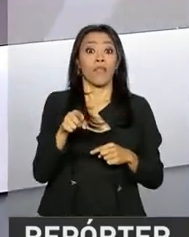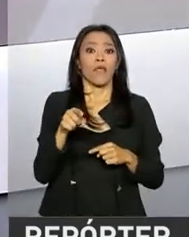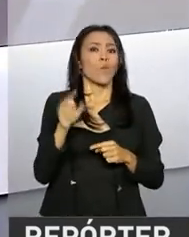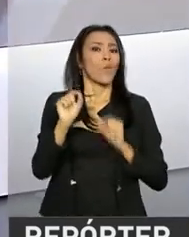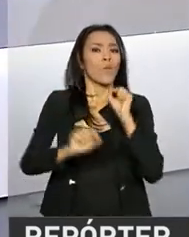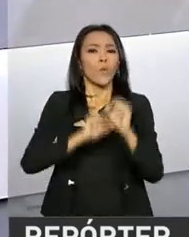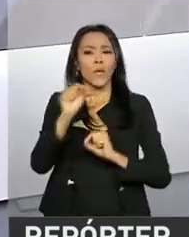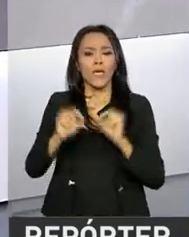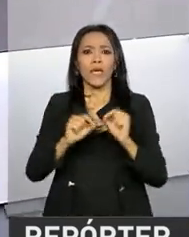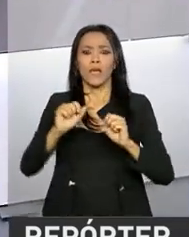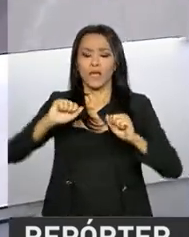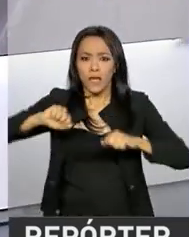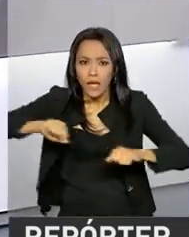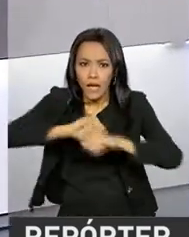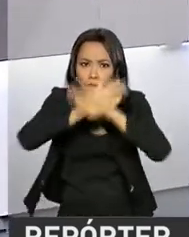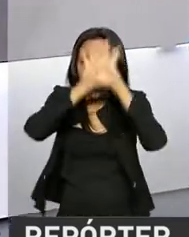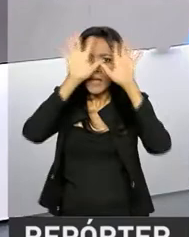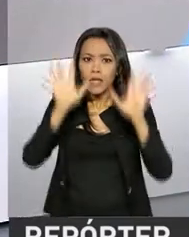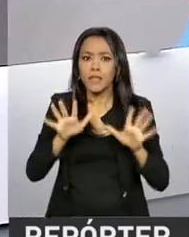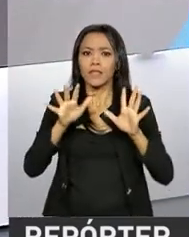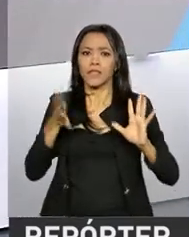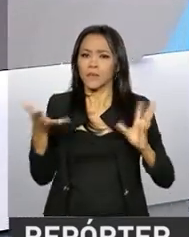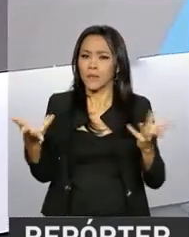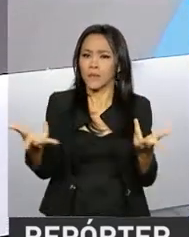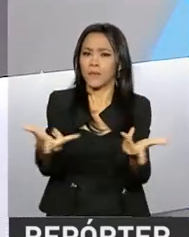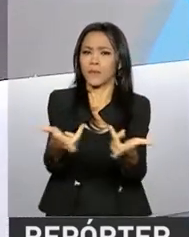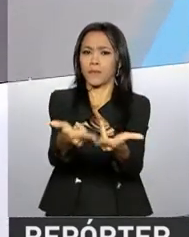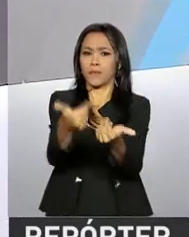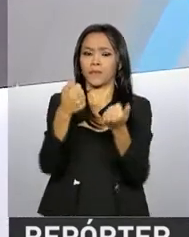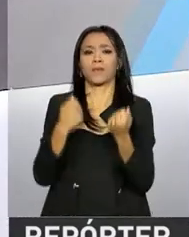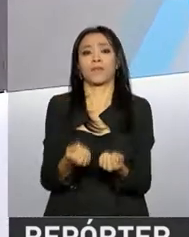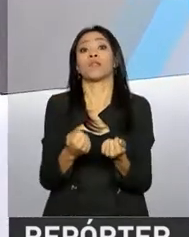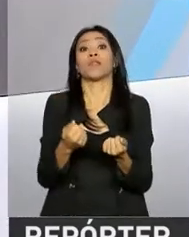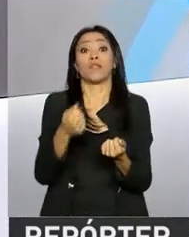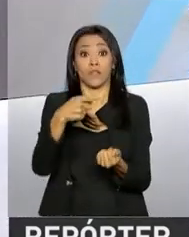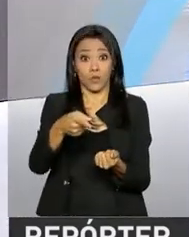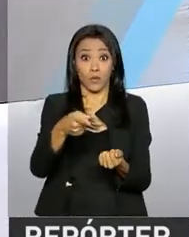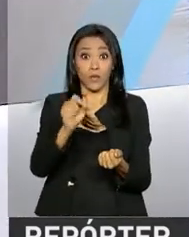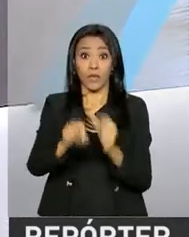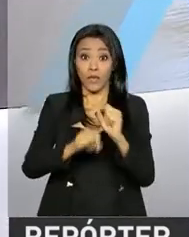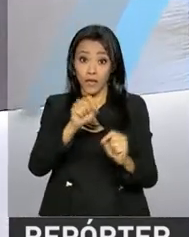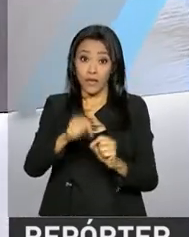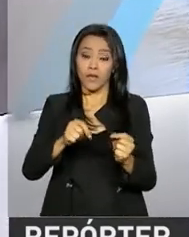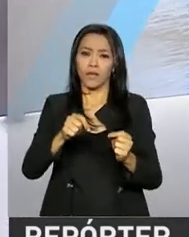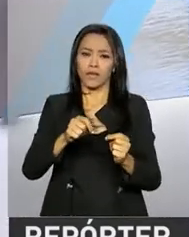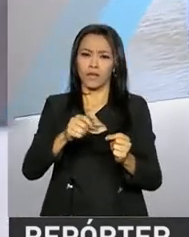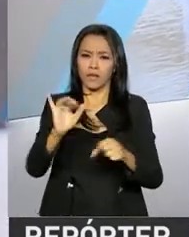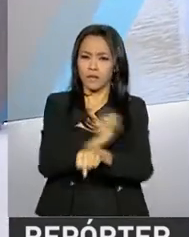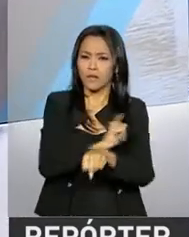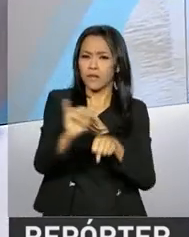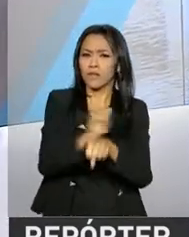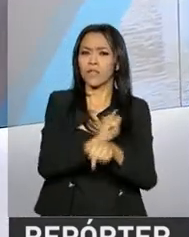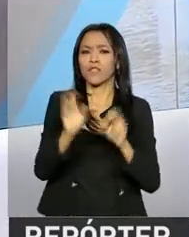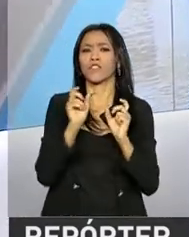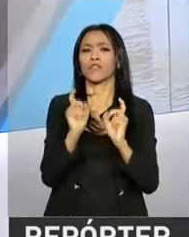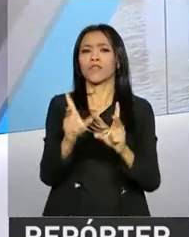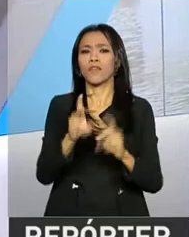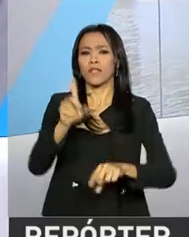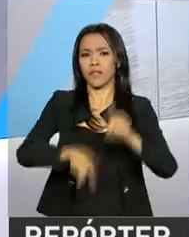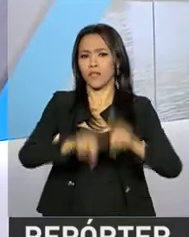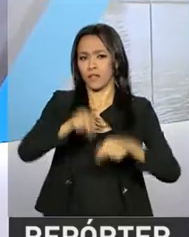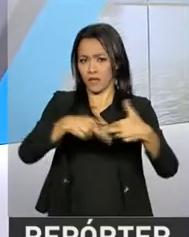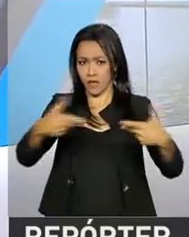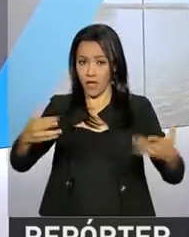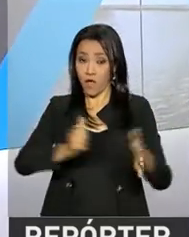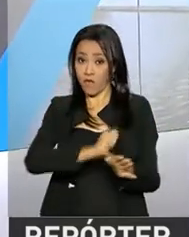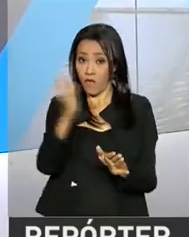aumentar a transparência e a eficiência nos processos de exportações e importações. Esse é o